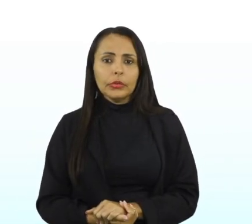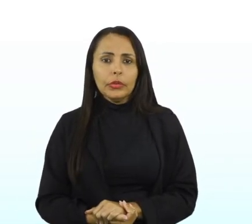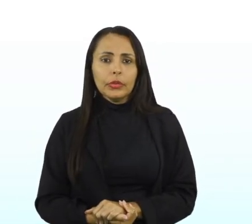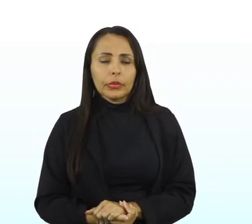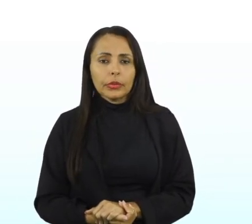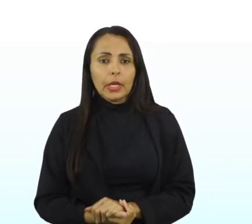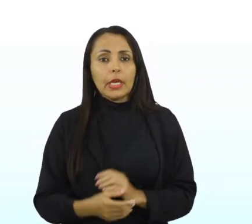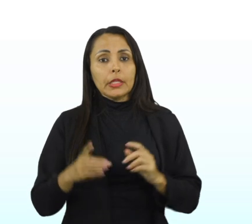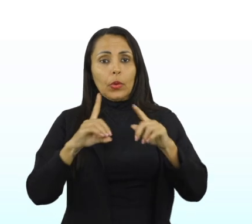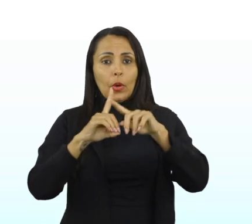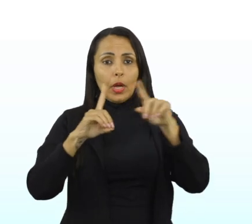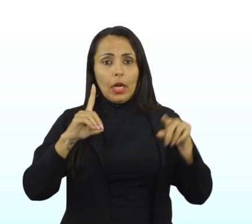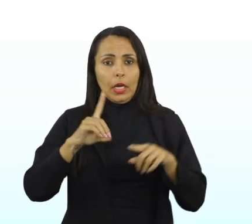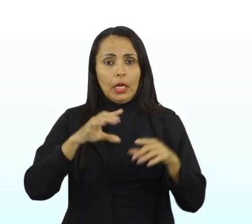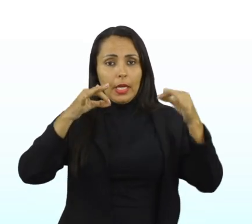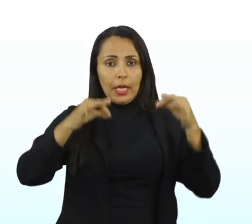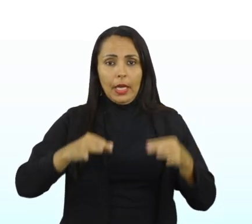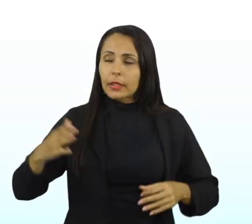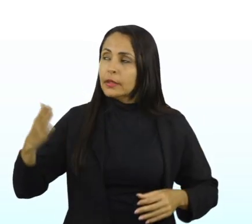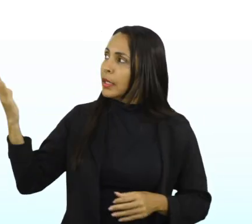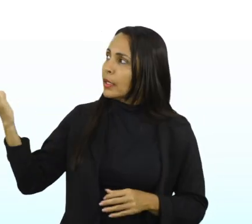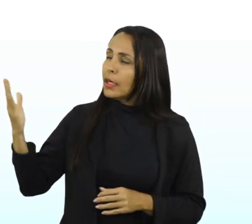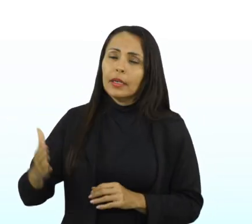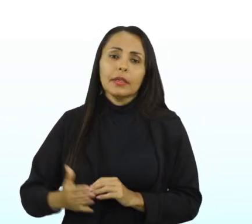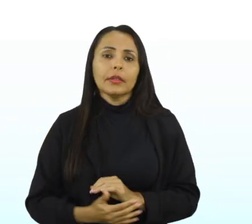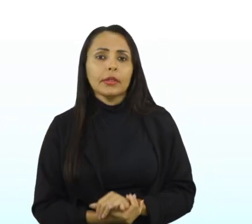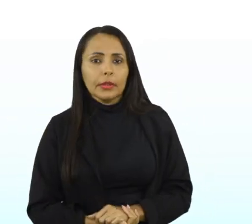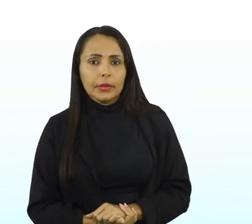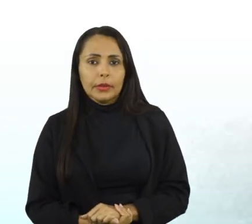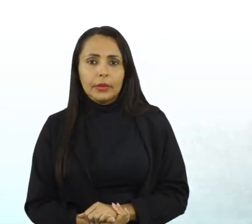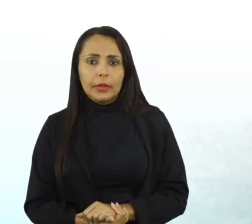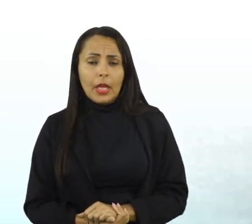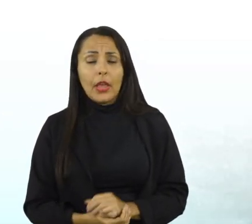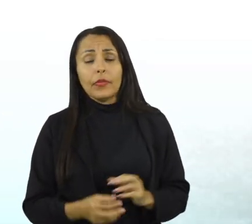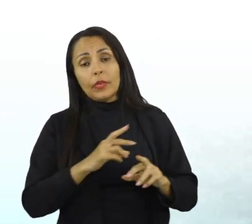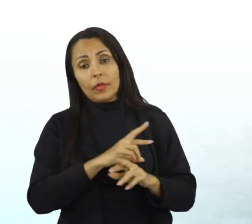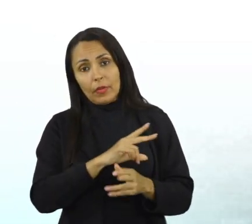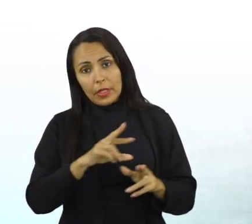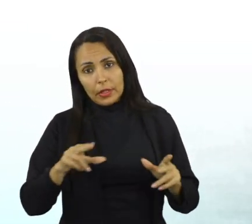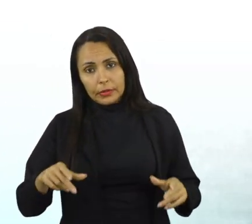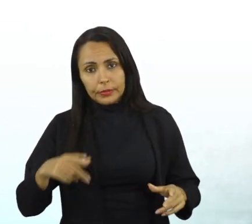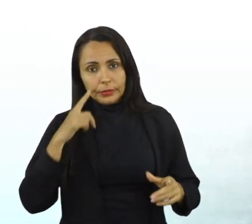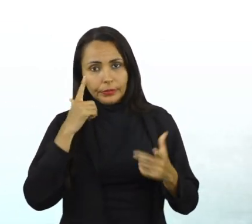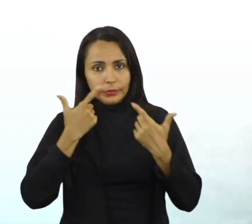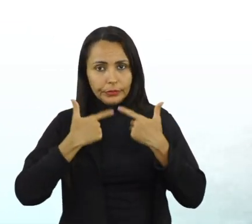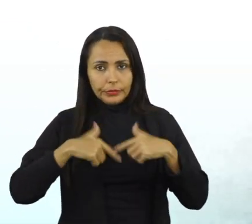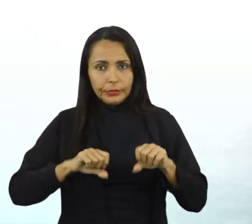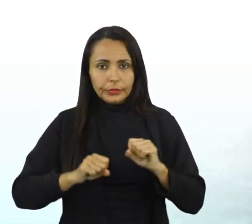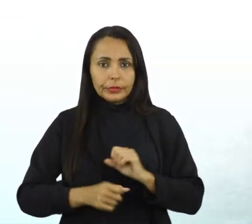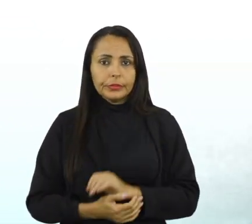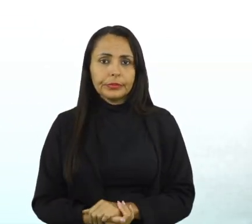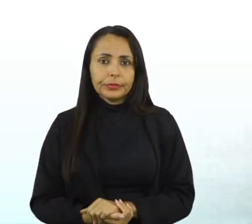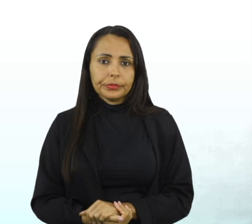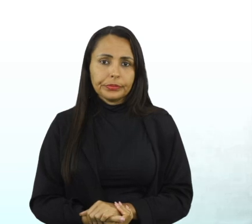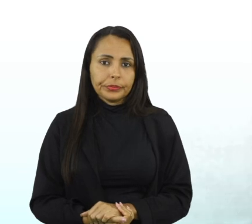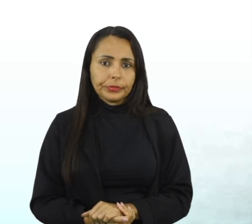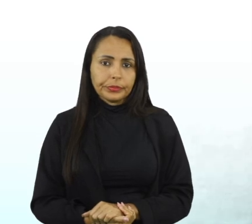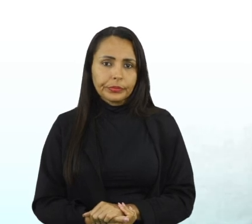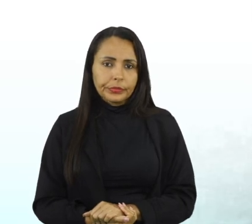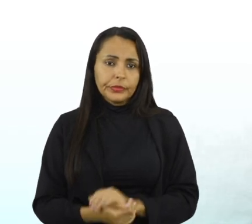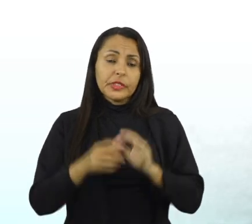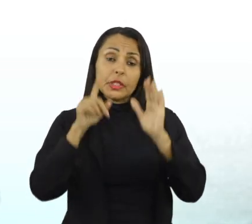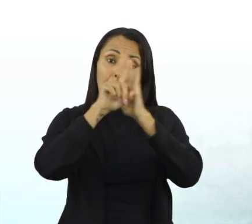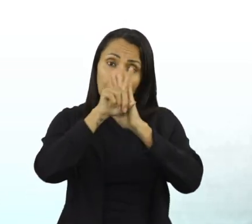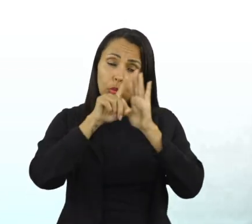lá. Empregada por falantes urbanos jovens de determinada região. É uma questão de variação linguística, tá?